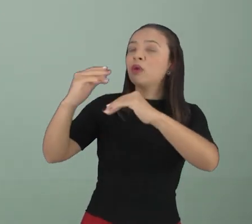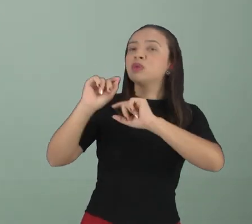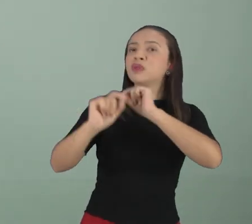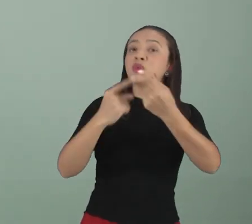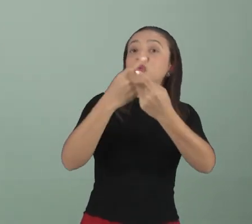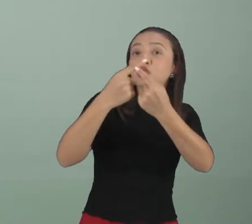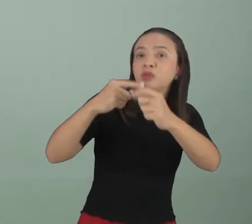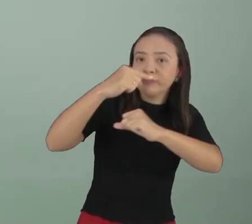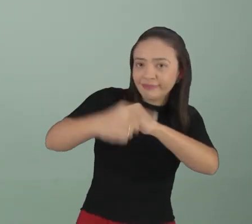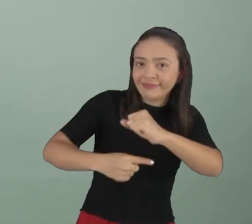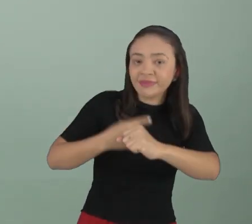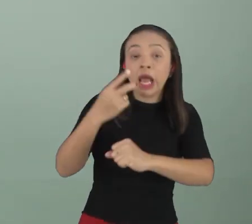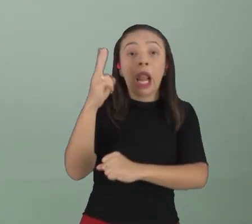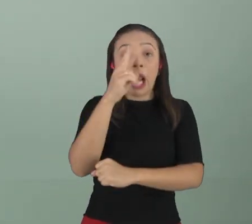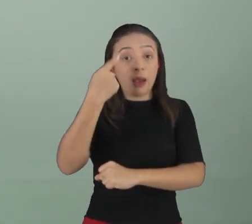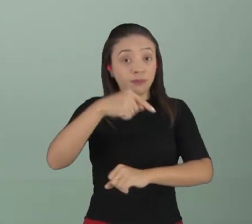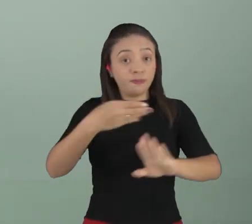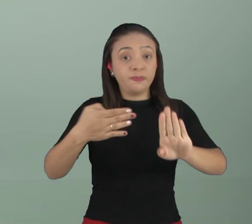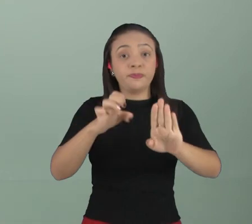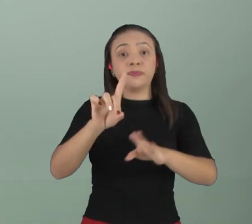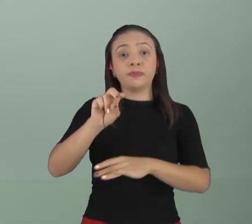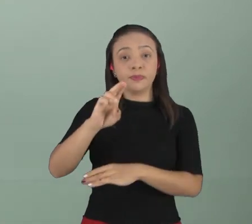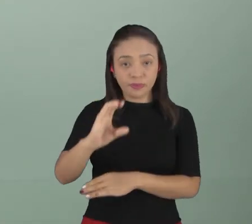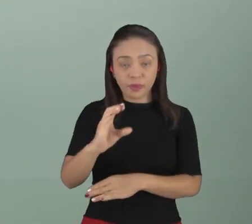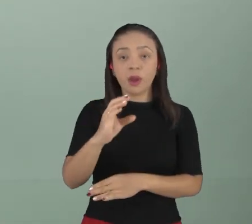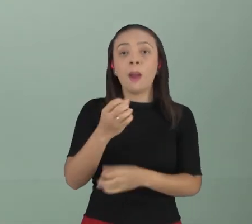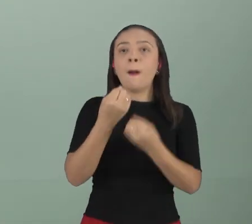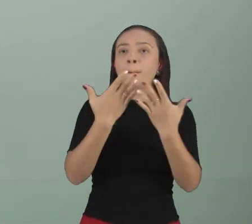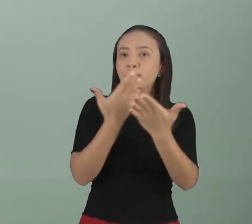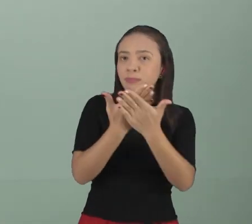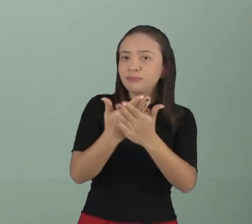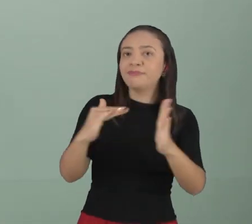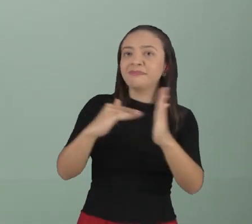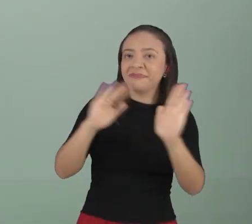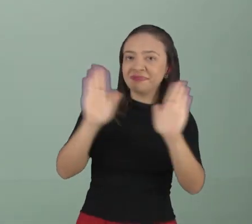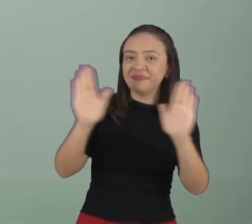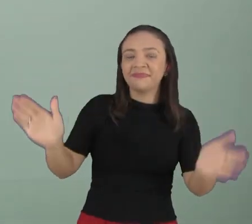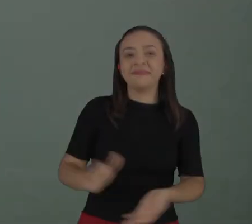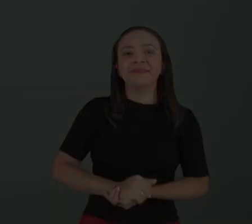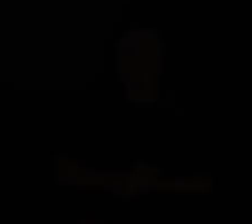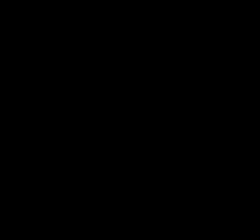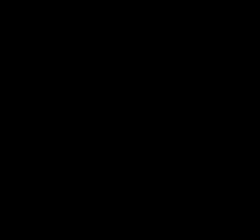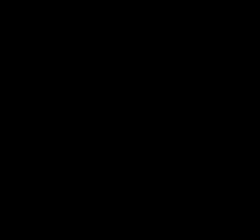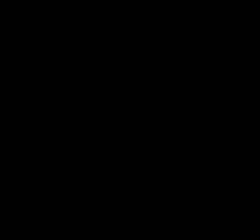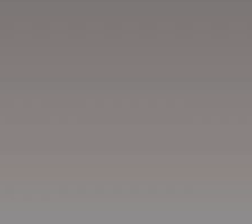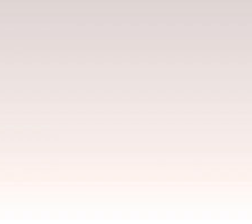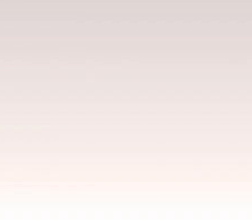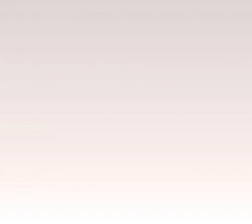atômicos. Não deixe de acessar a plataforma Eduque. Bons estudos e até a próxima!